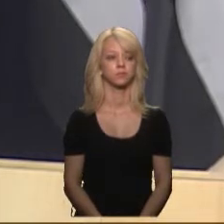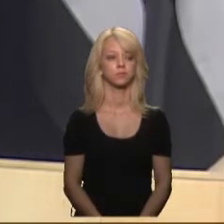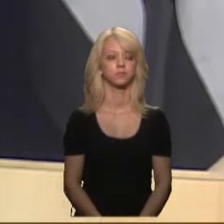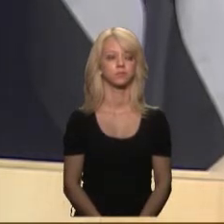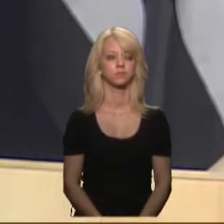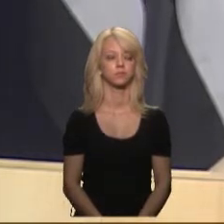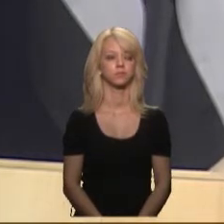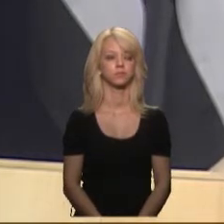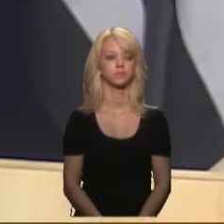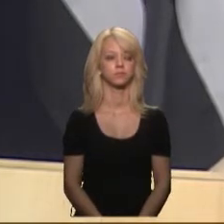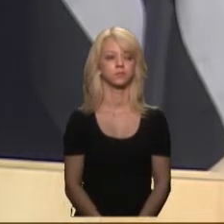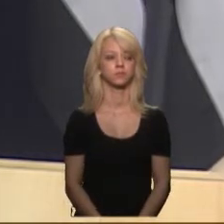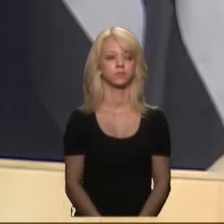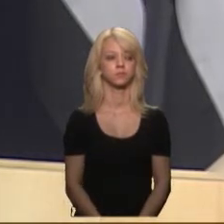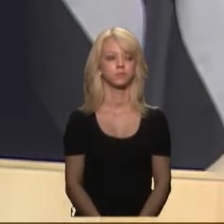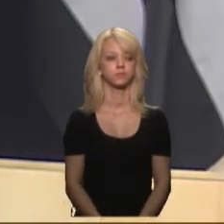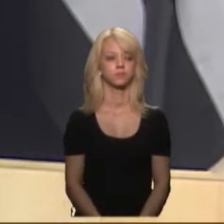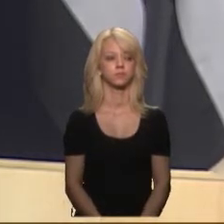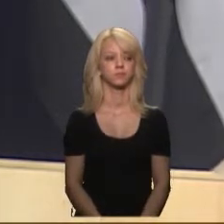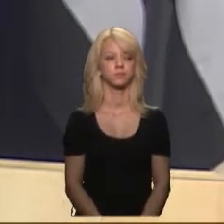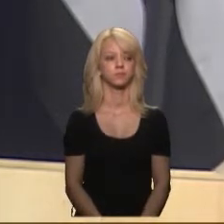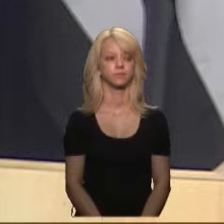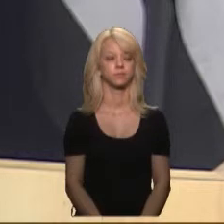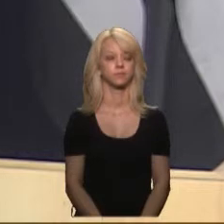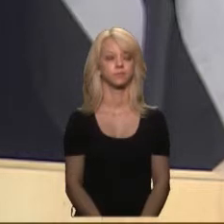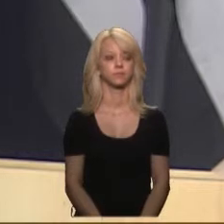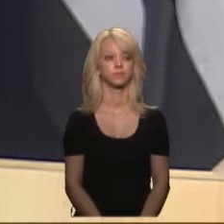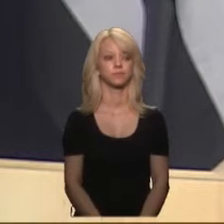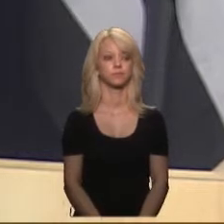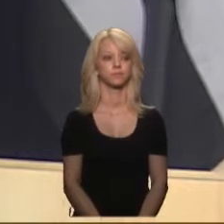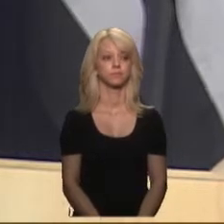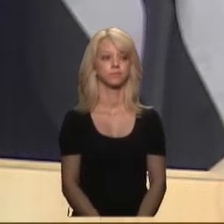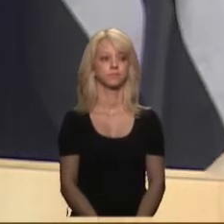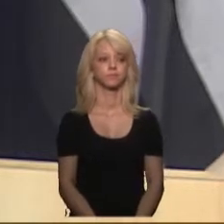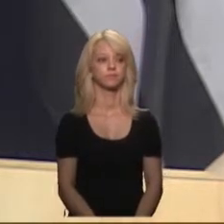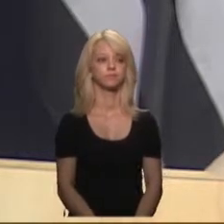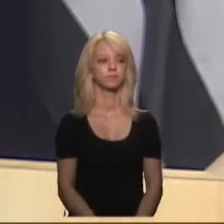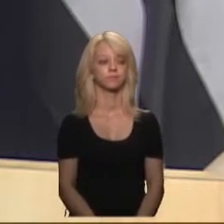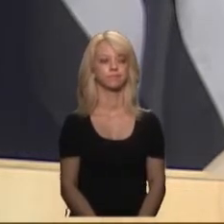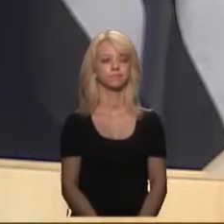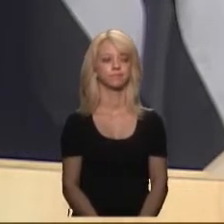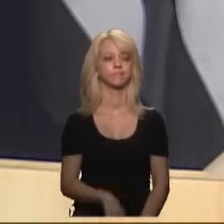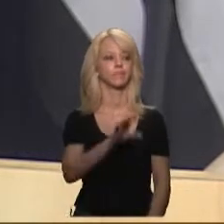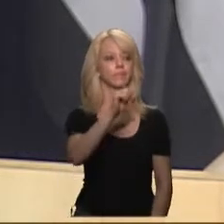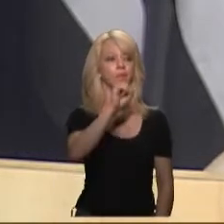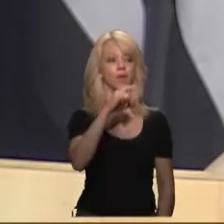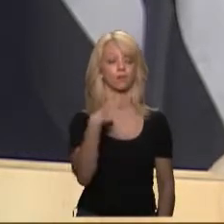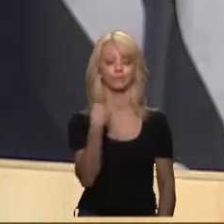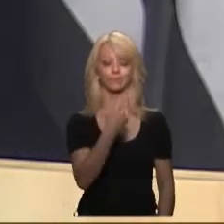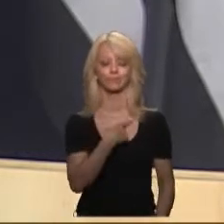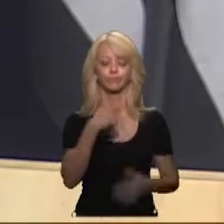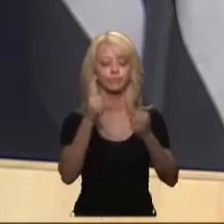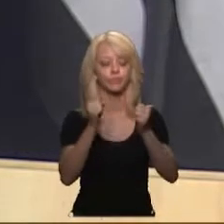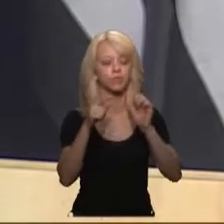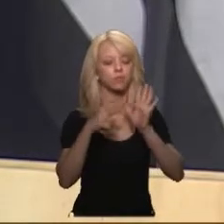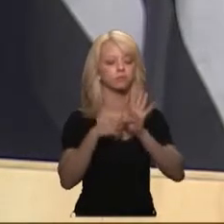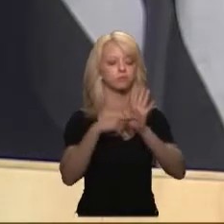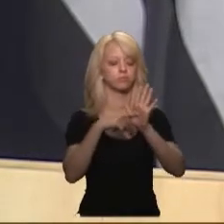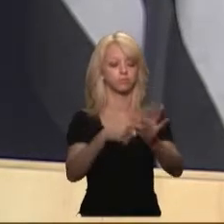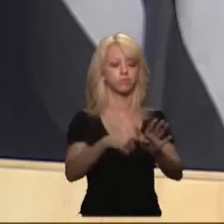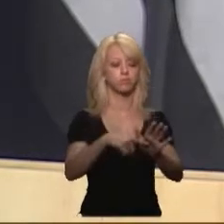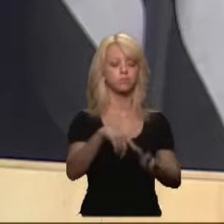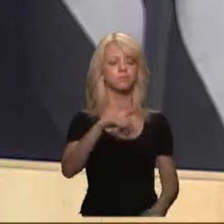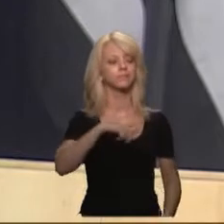nós estamos aqui para ver essa situação de algumas pessoas, podemos ajudar definitivamente a pessoa dar um